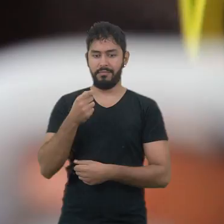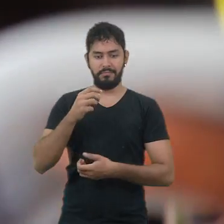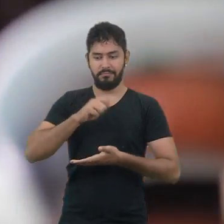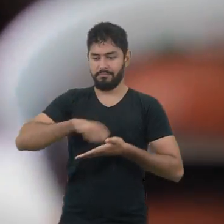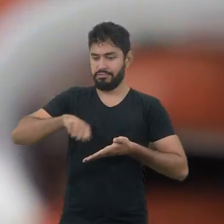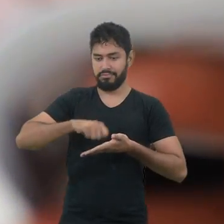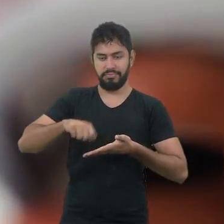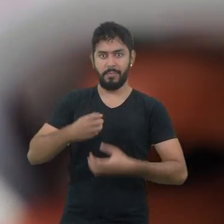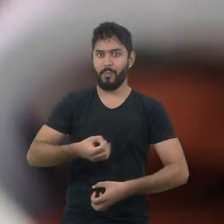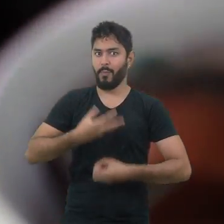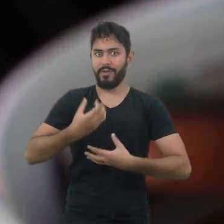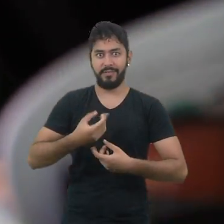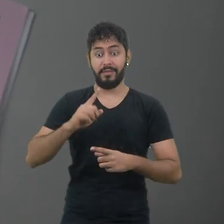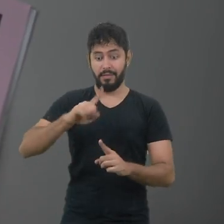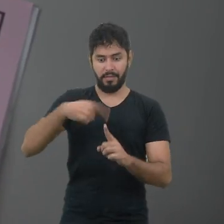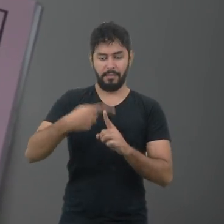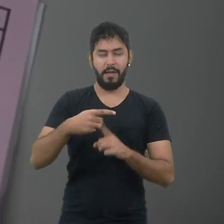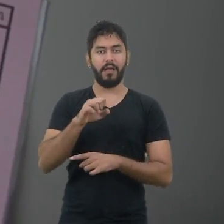mais alguns